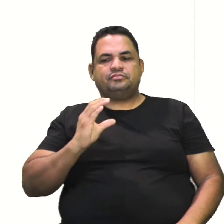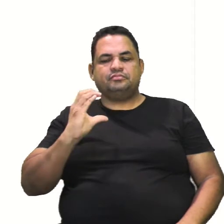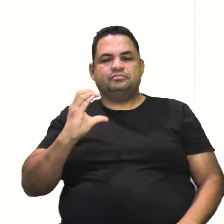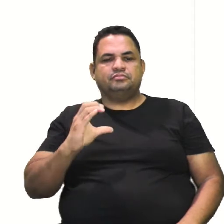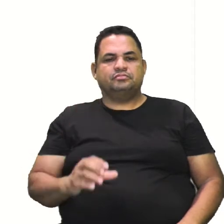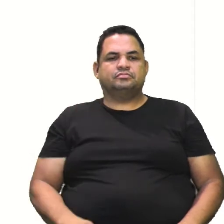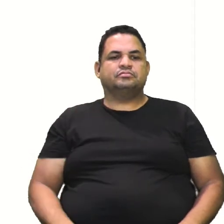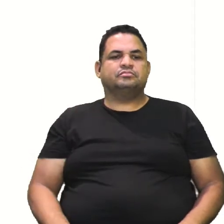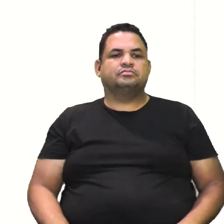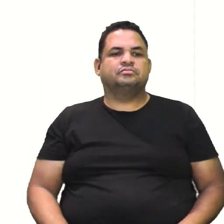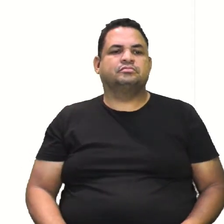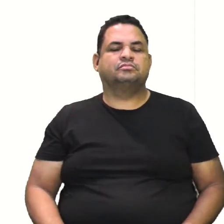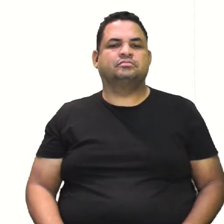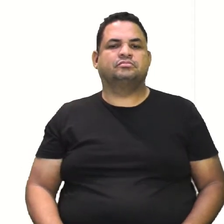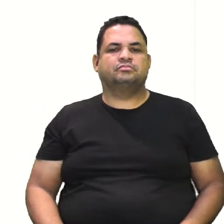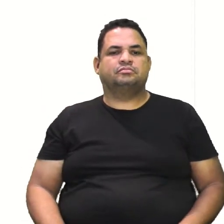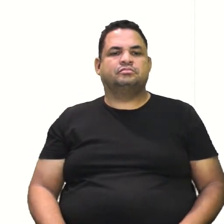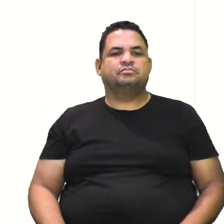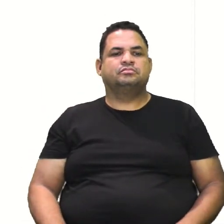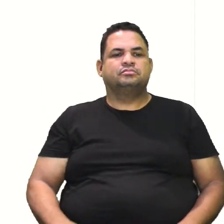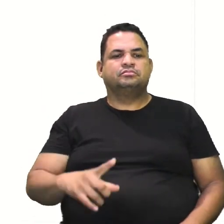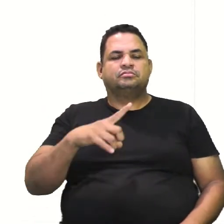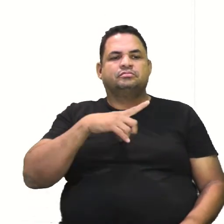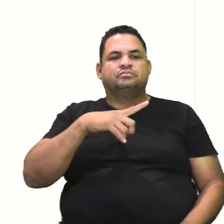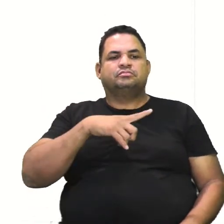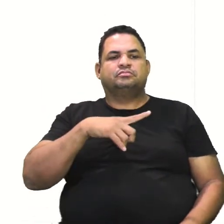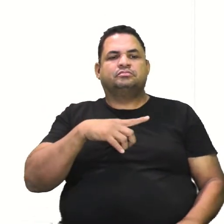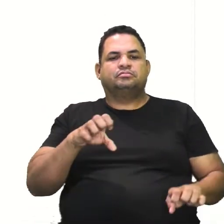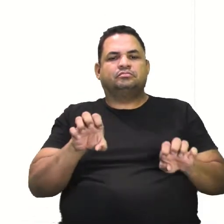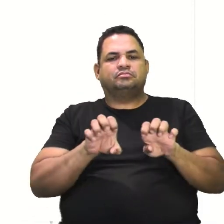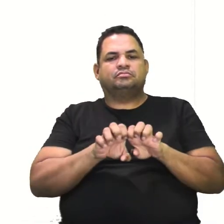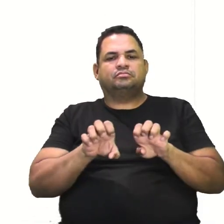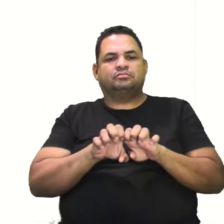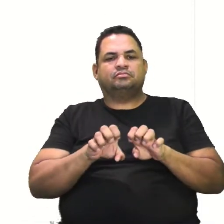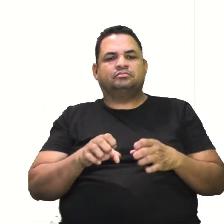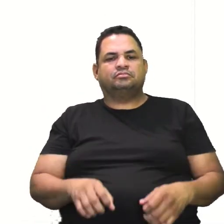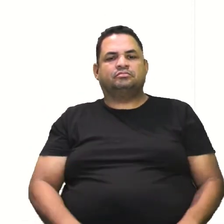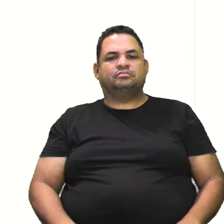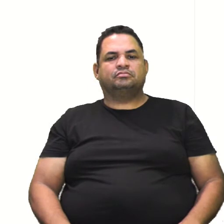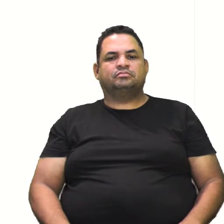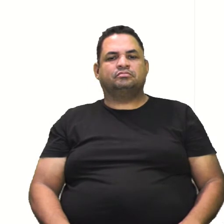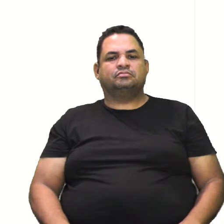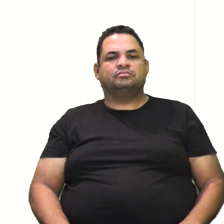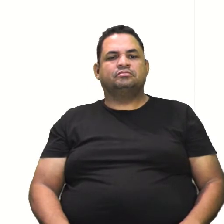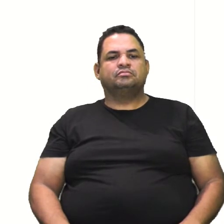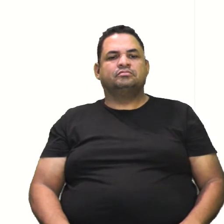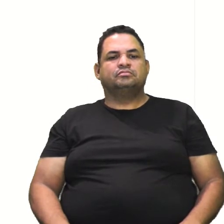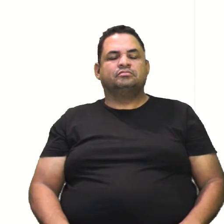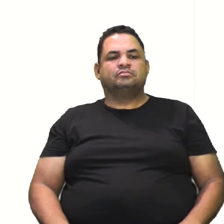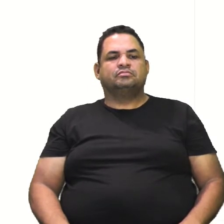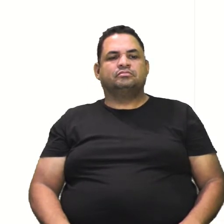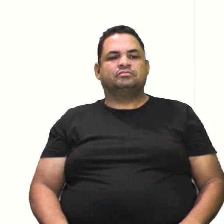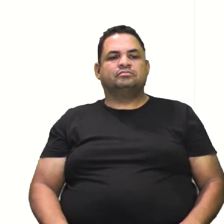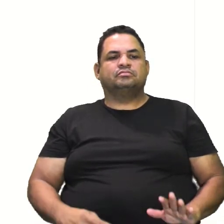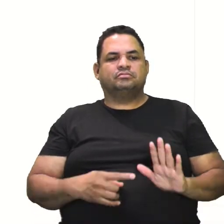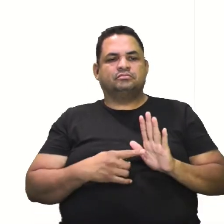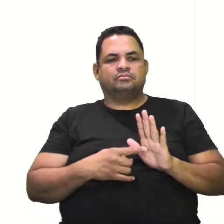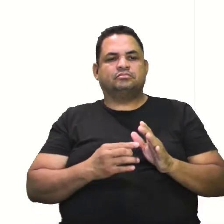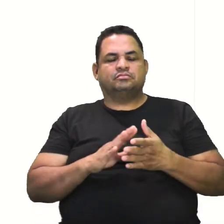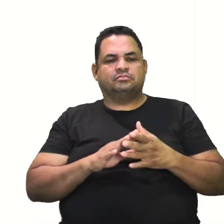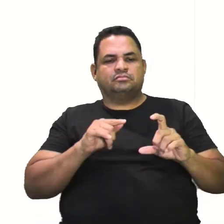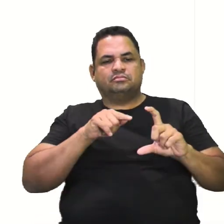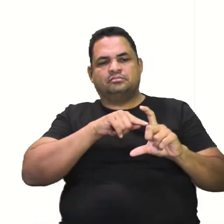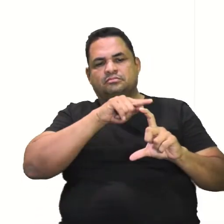C. Não é? Ah, verdade. Equação geral. E temos a equação da circunferência reduzida, que já nos dá o centro e o raio,